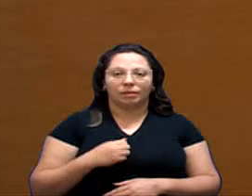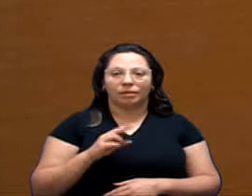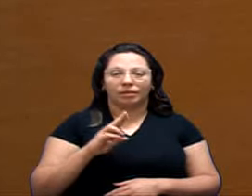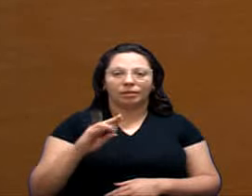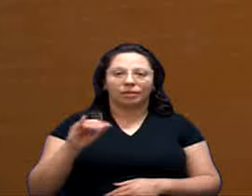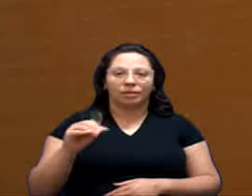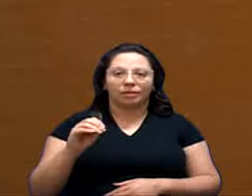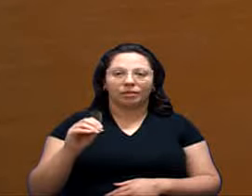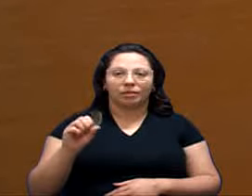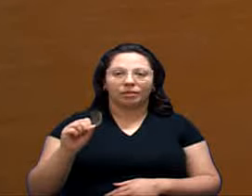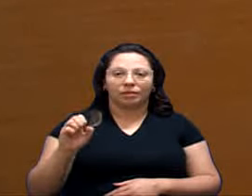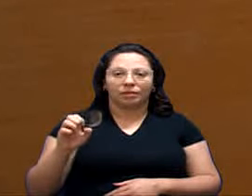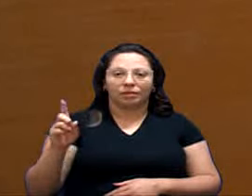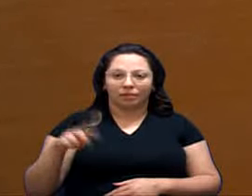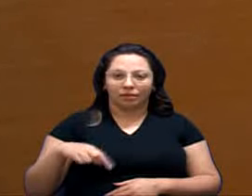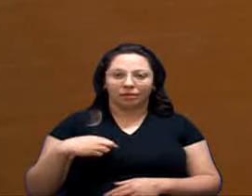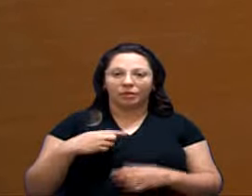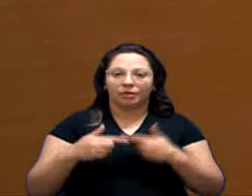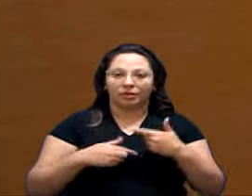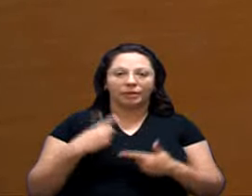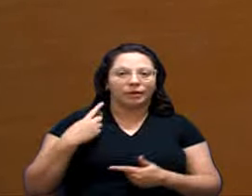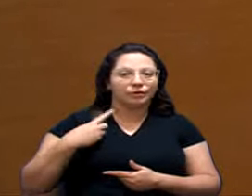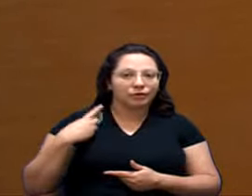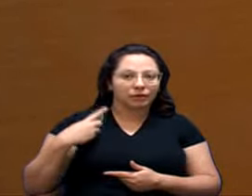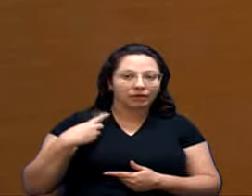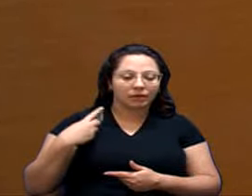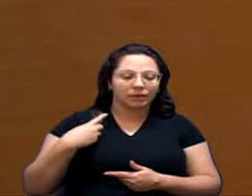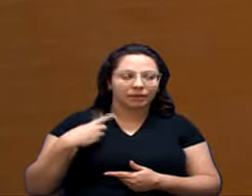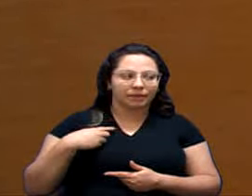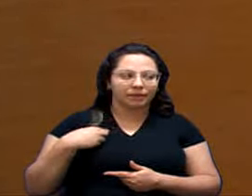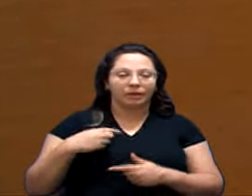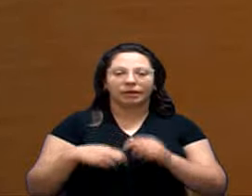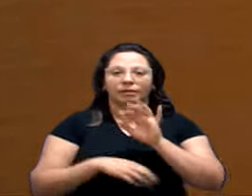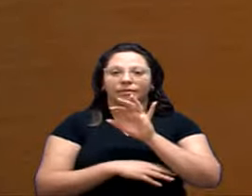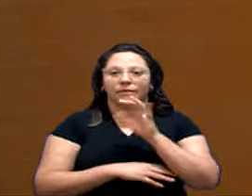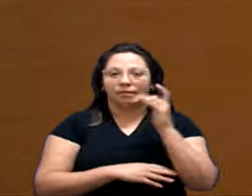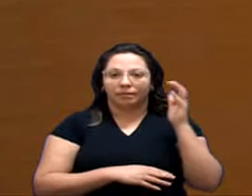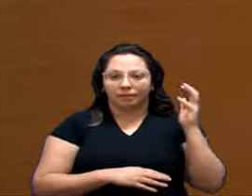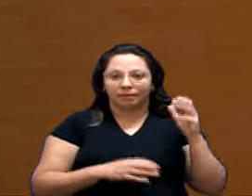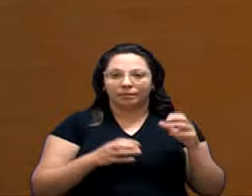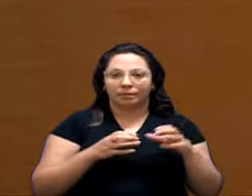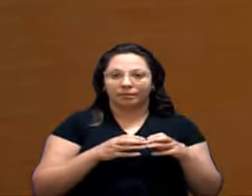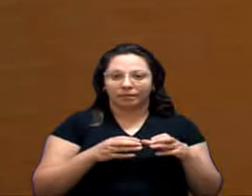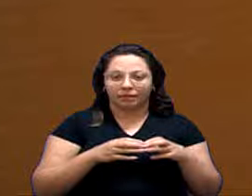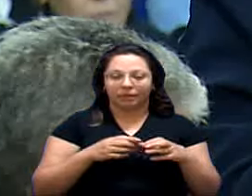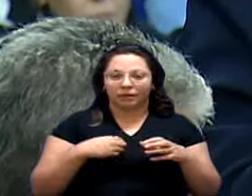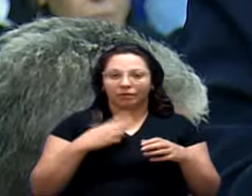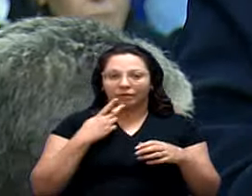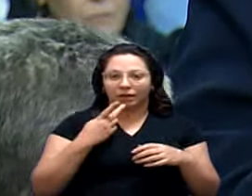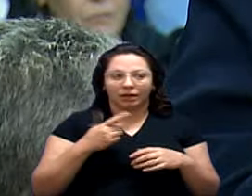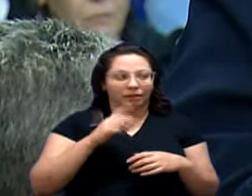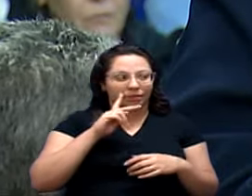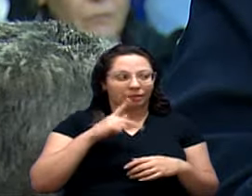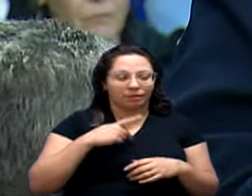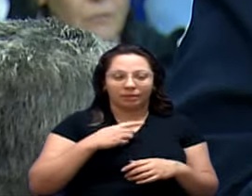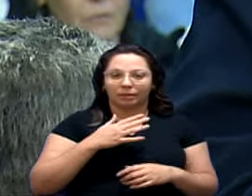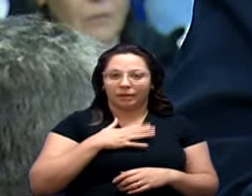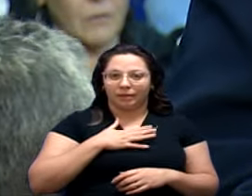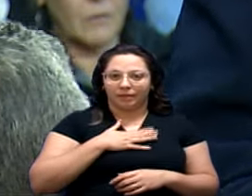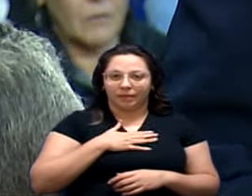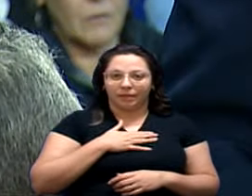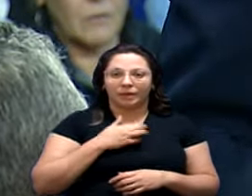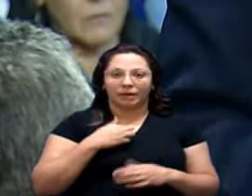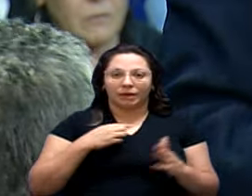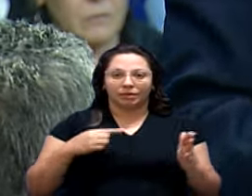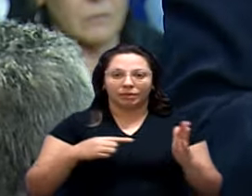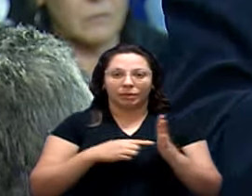Edson eu sou advogado participo da comissão de Meio Ambiente mas estou falando em nome próprio aqui e o meu